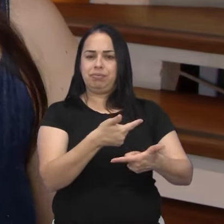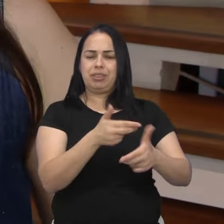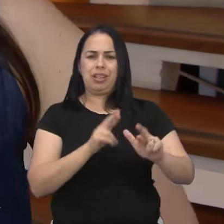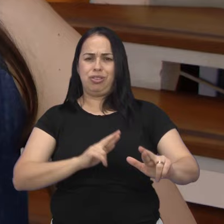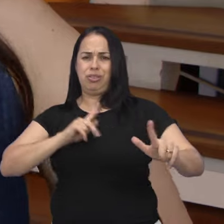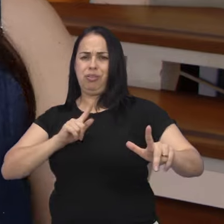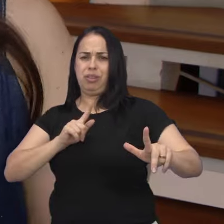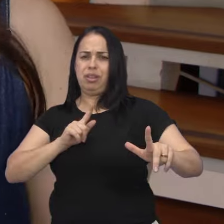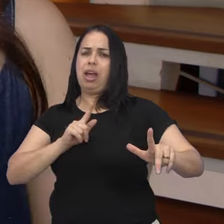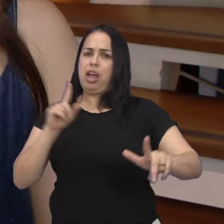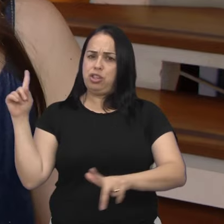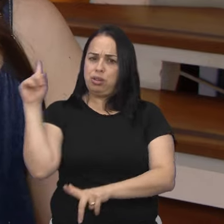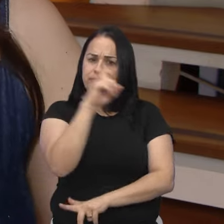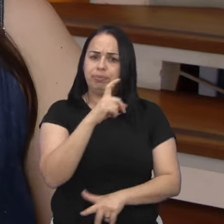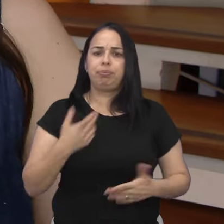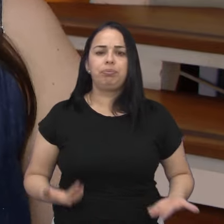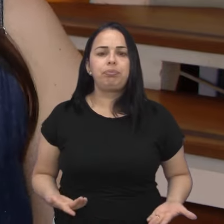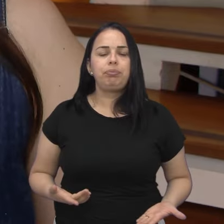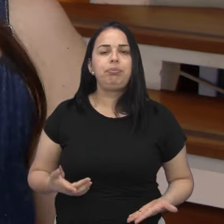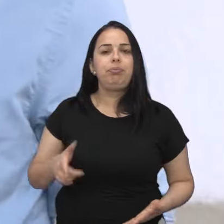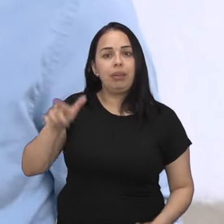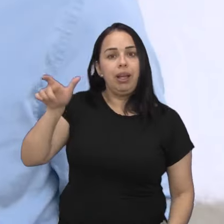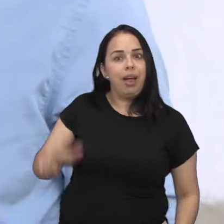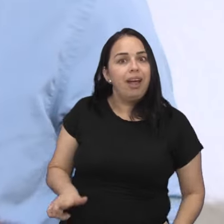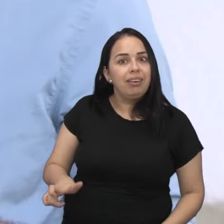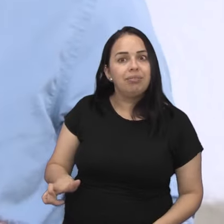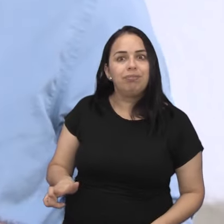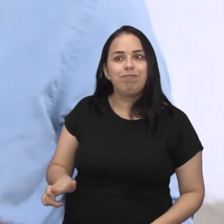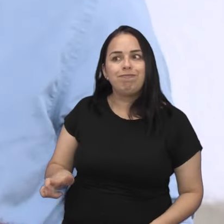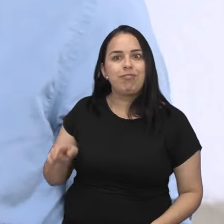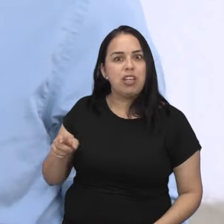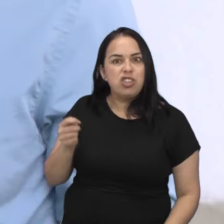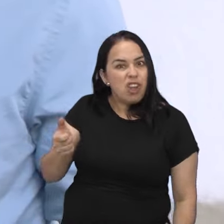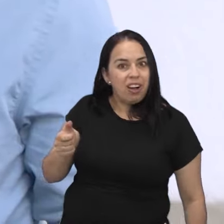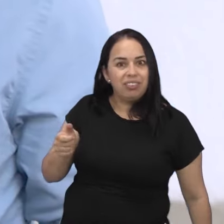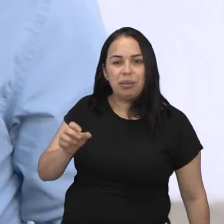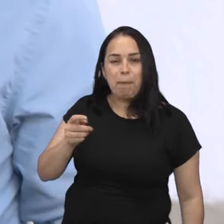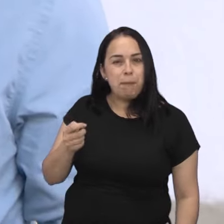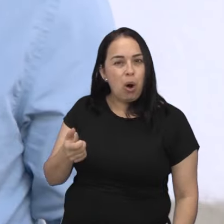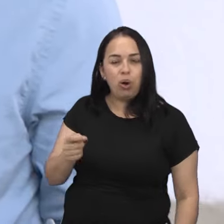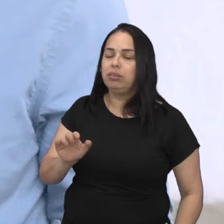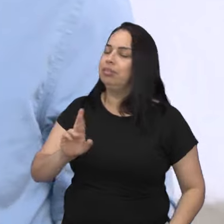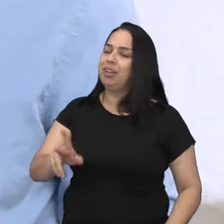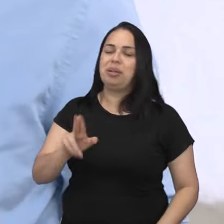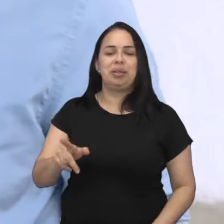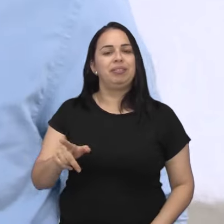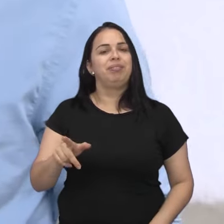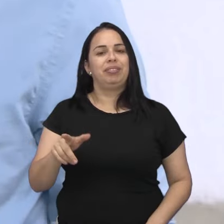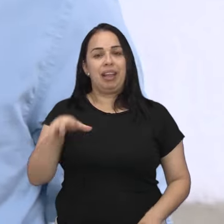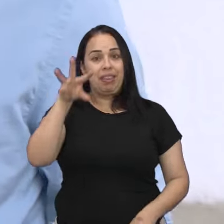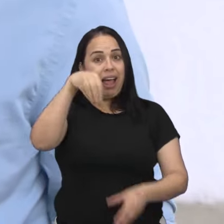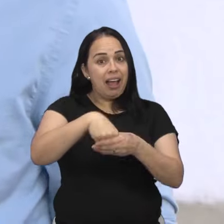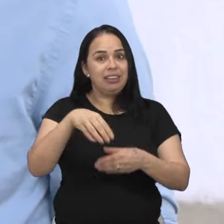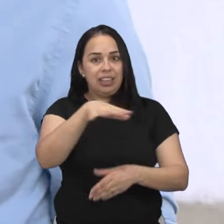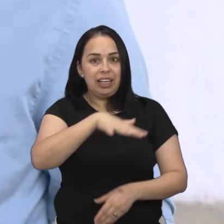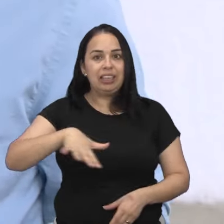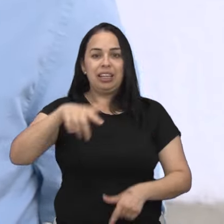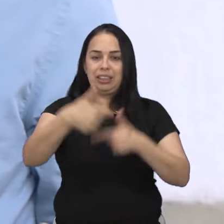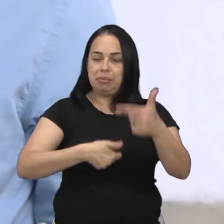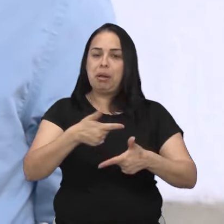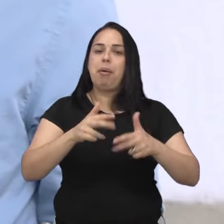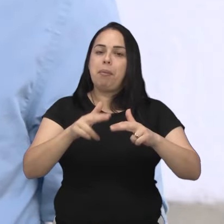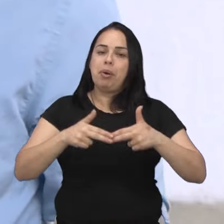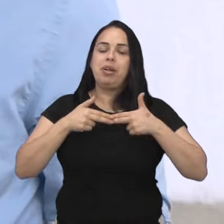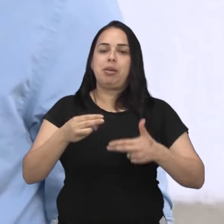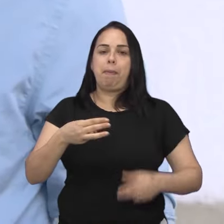trabalho que é muito diferente foi muito difícil e o caso da Talita não é raridade do ambiente corporativo por isso o